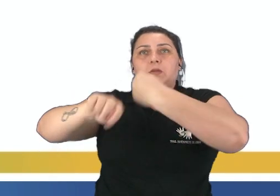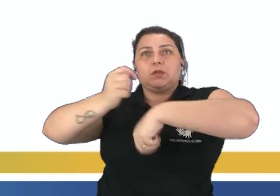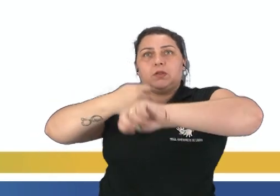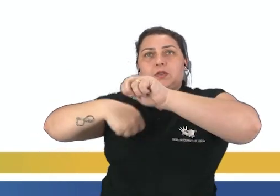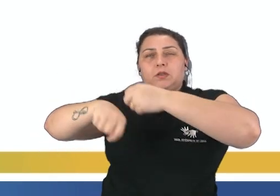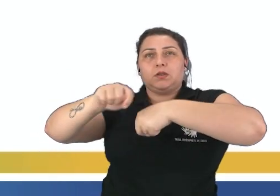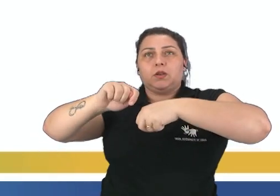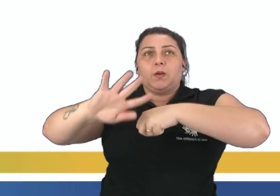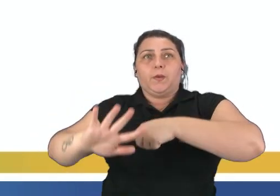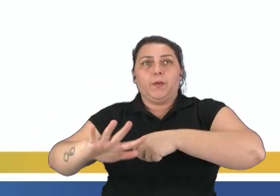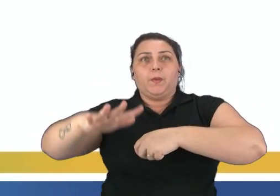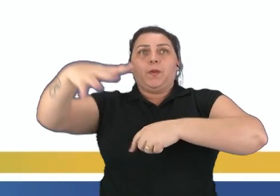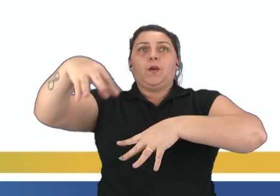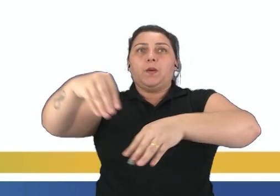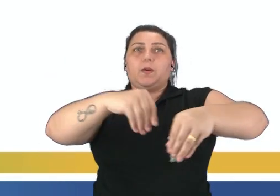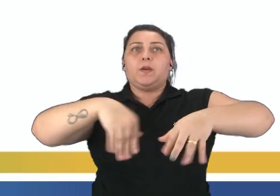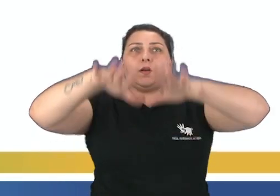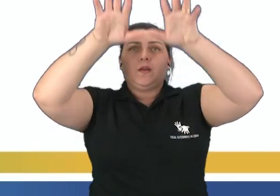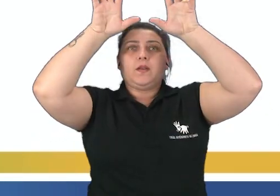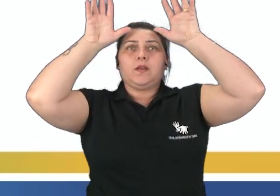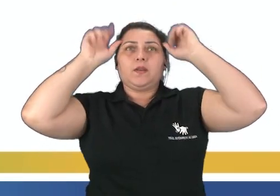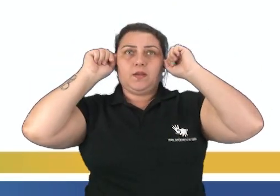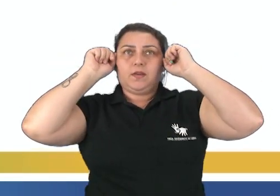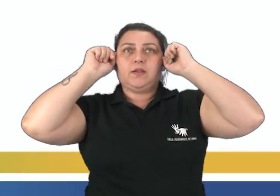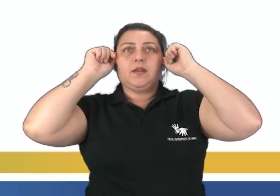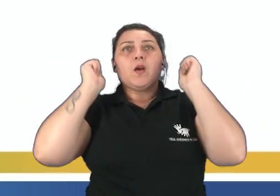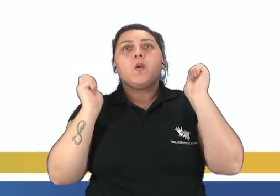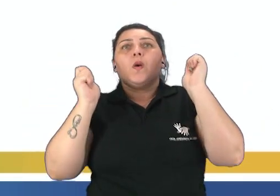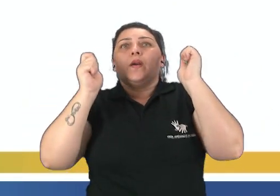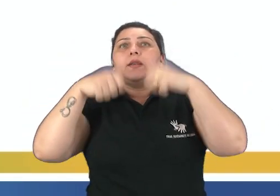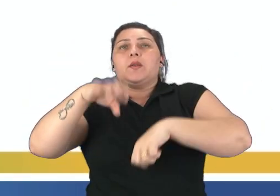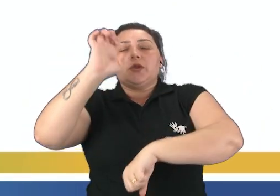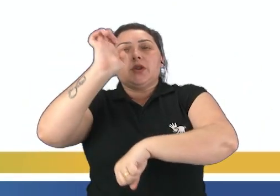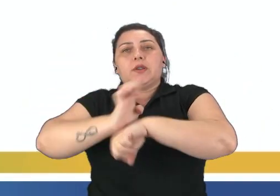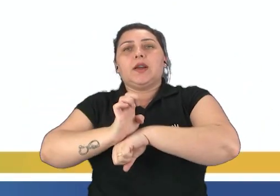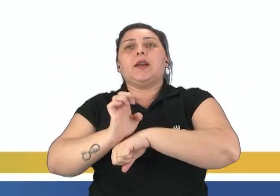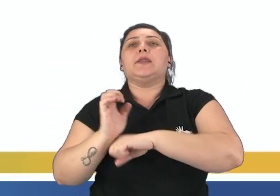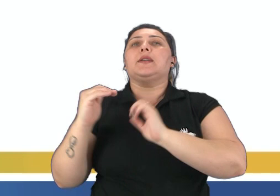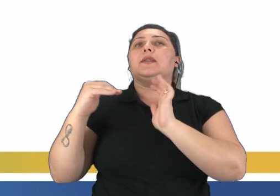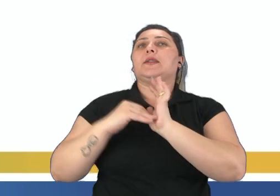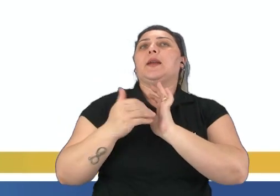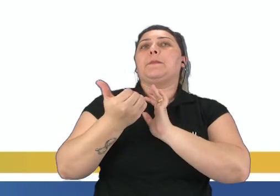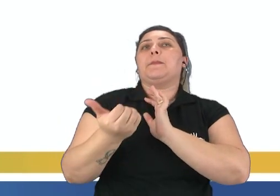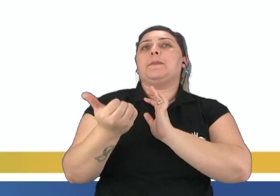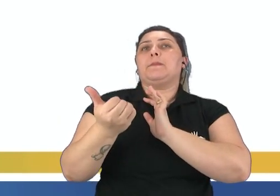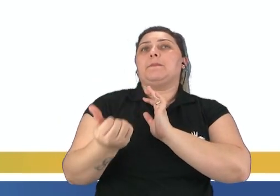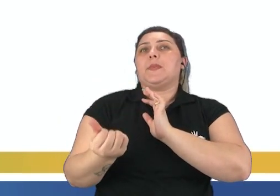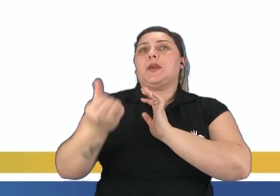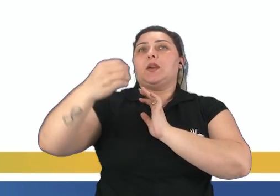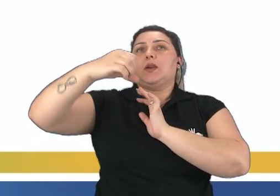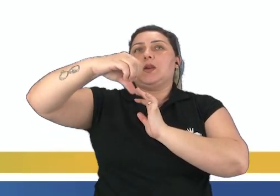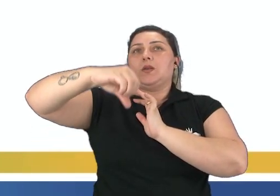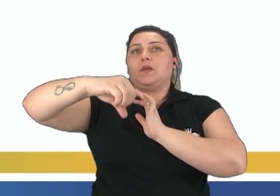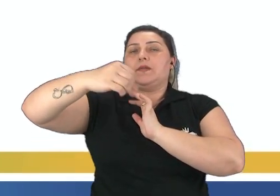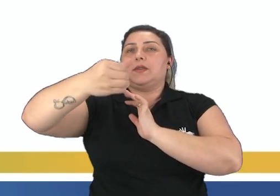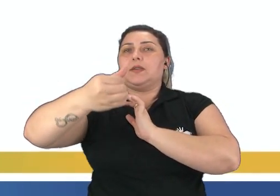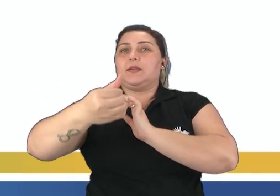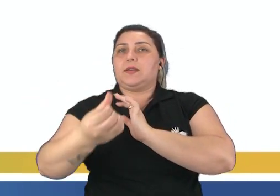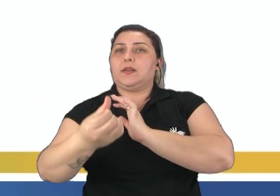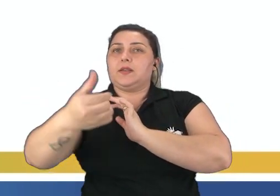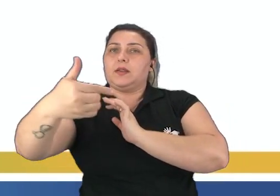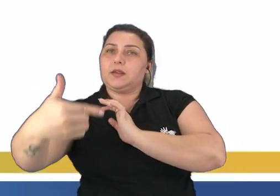pelo crescimento da economia e pela elevação do território do Acre à condição de estado em